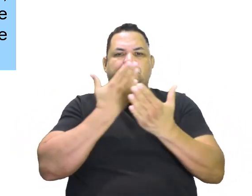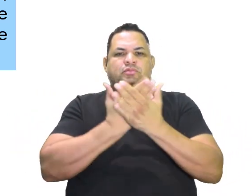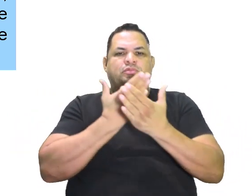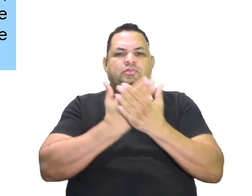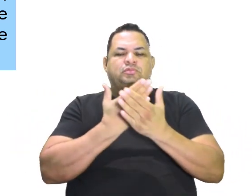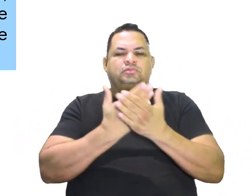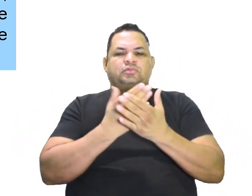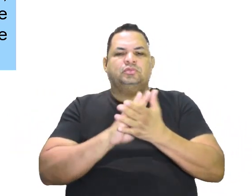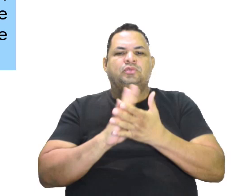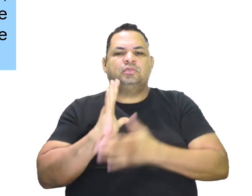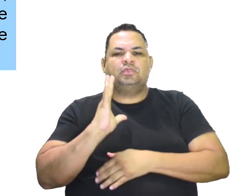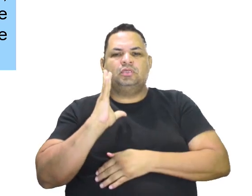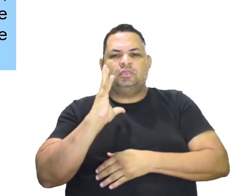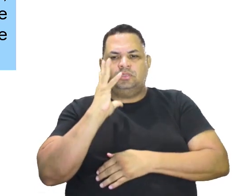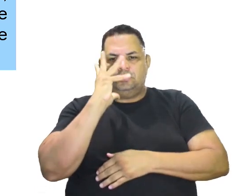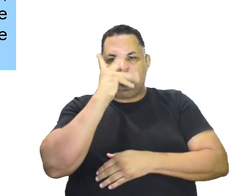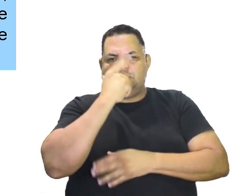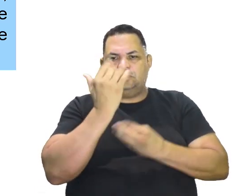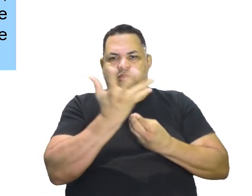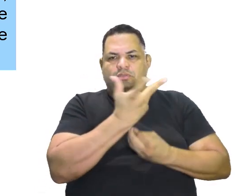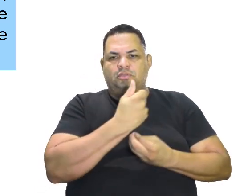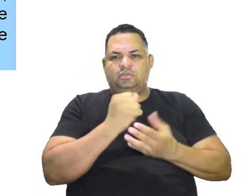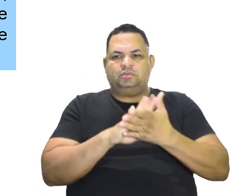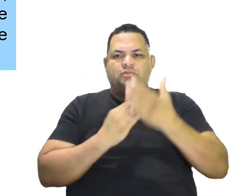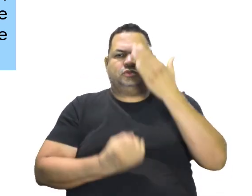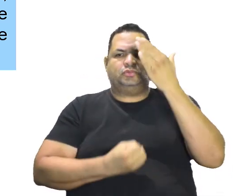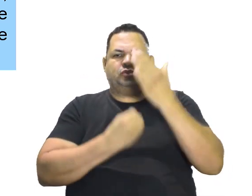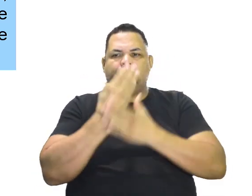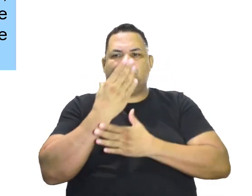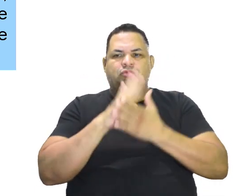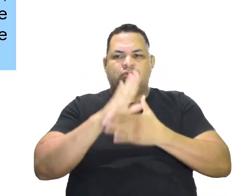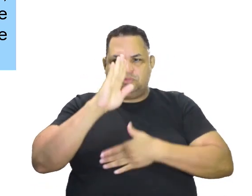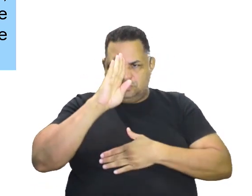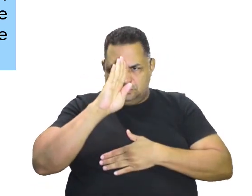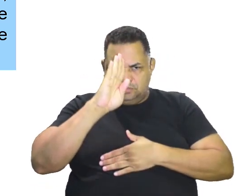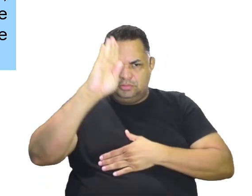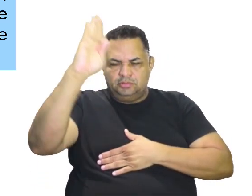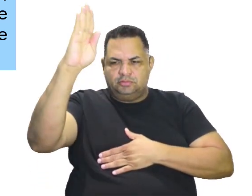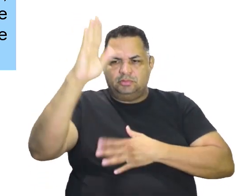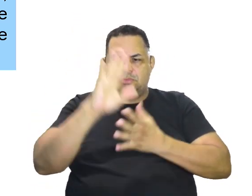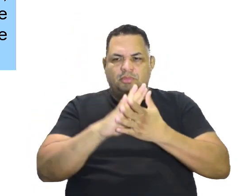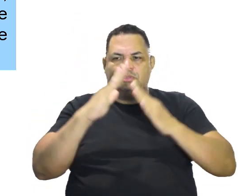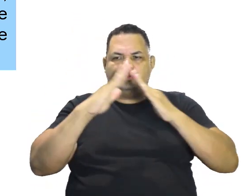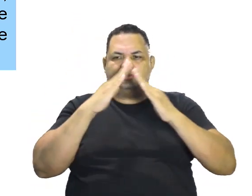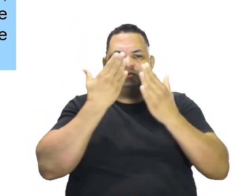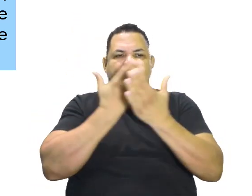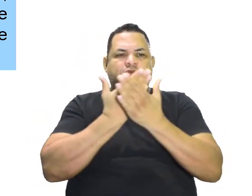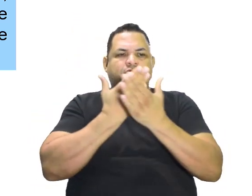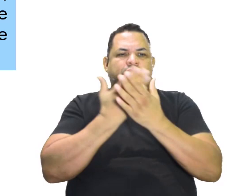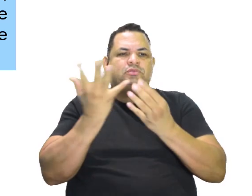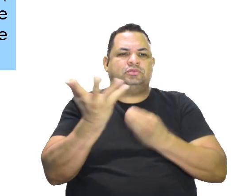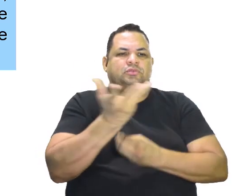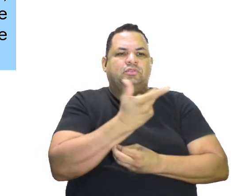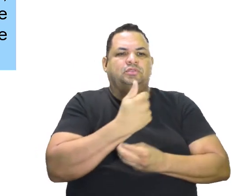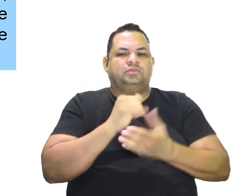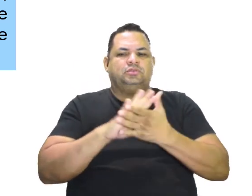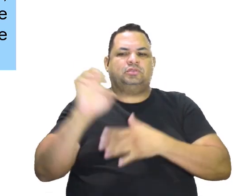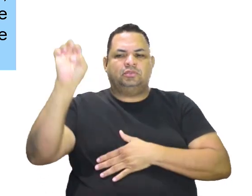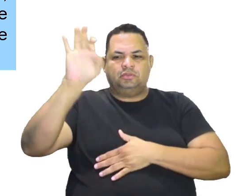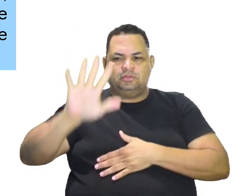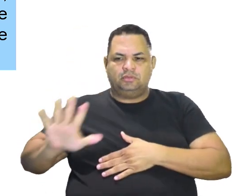Academia de Belas Artes, que surgiu como a mais ilustre escola de arte da Europa, entendeu?